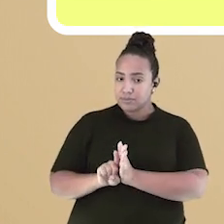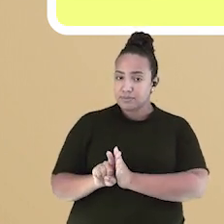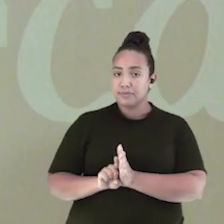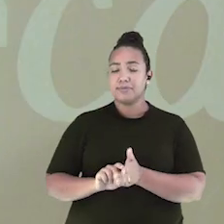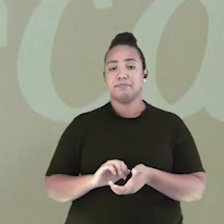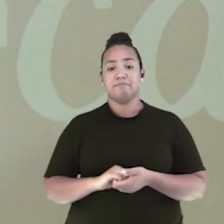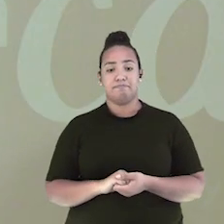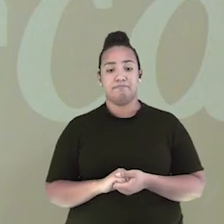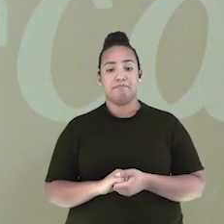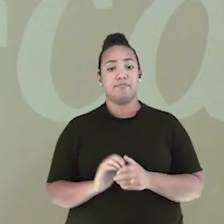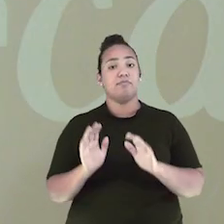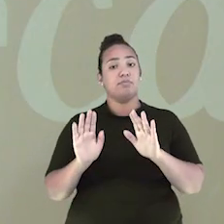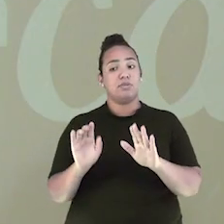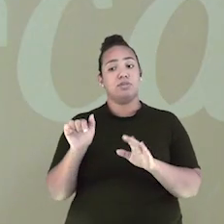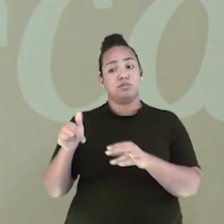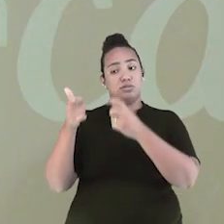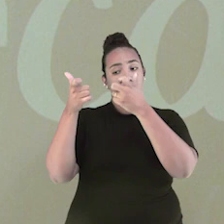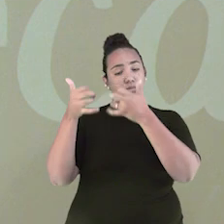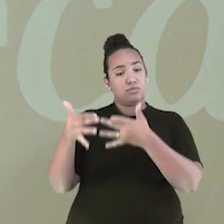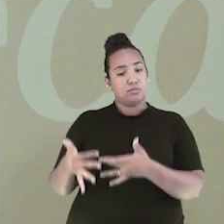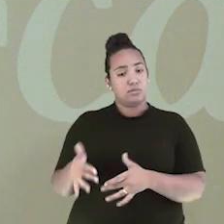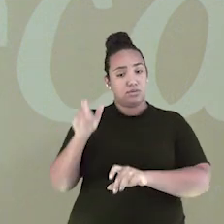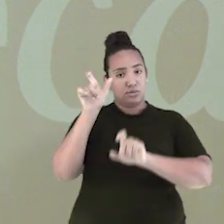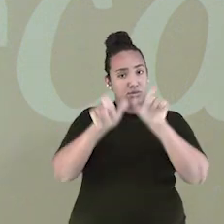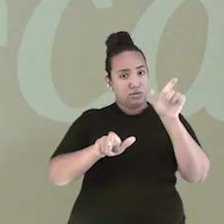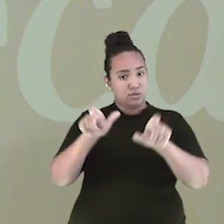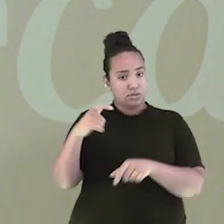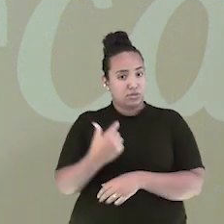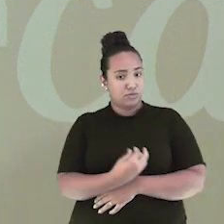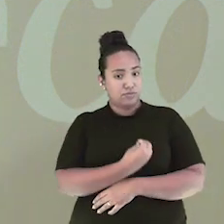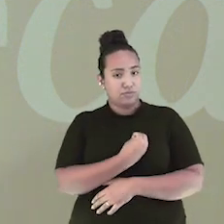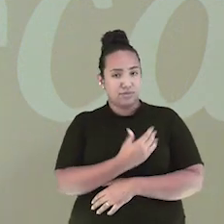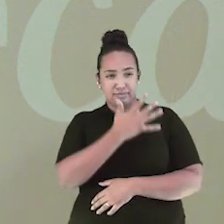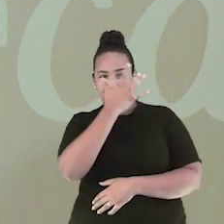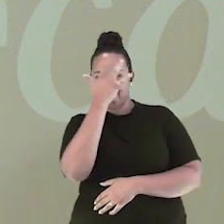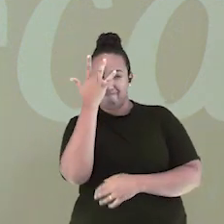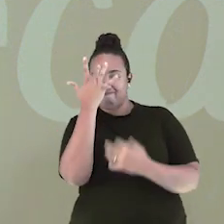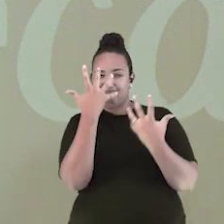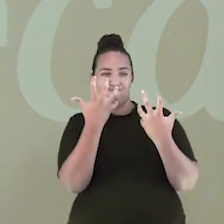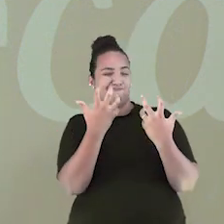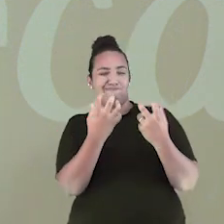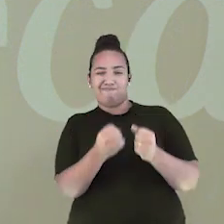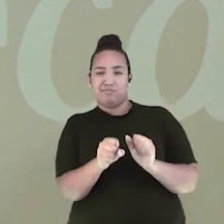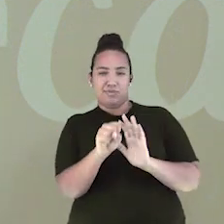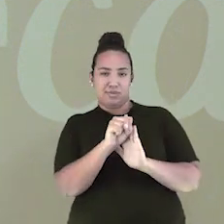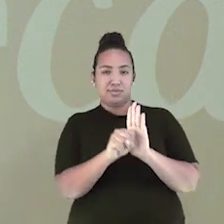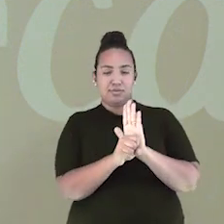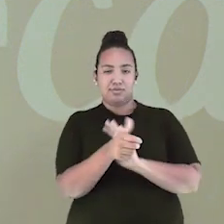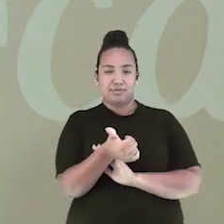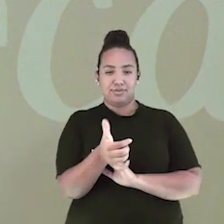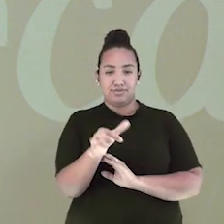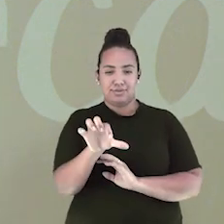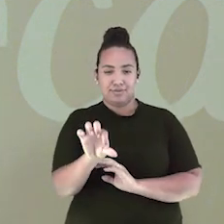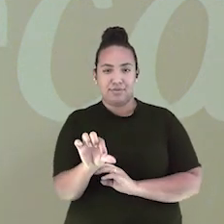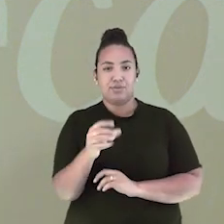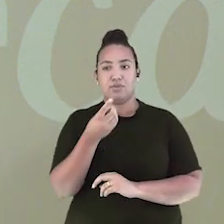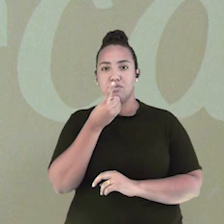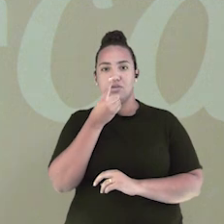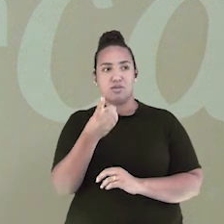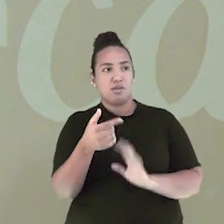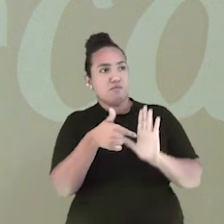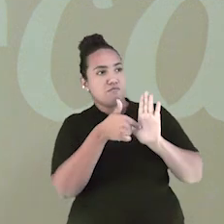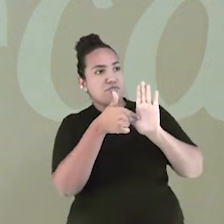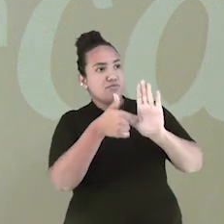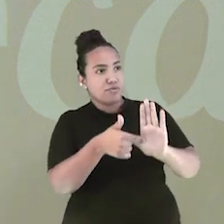natural. Mas essa explicação sobre a origem da vida dos seres vivos não foi tão bem aceita assim no século XIX, quando foi apresentada por Darwin